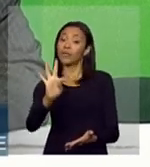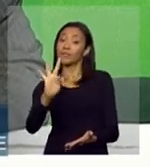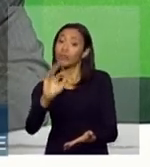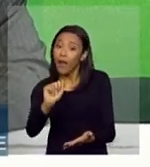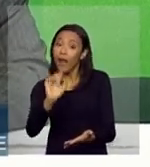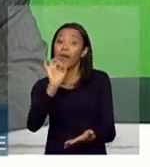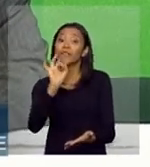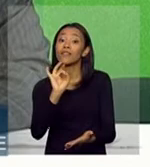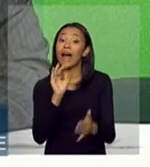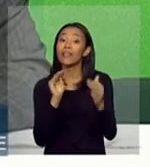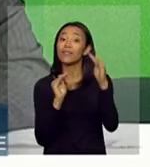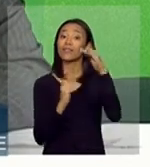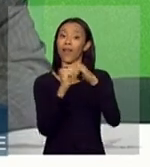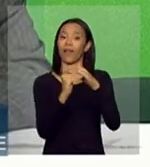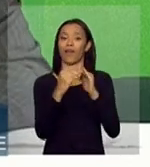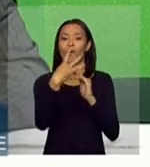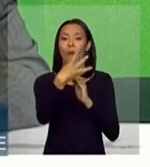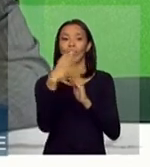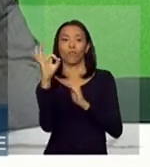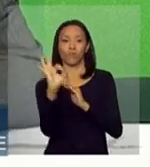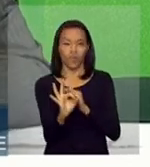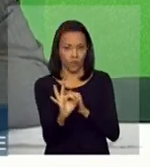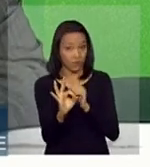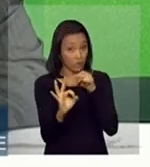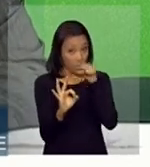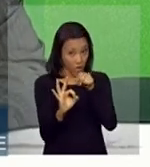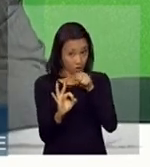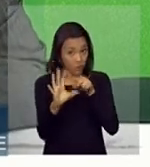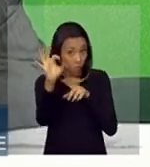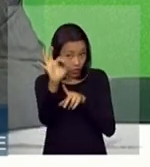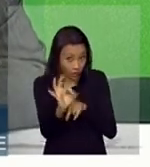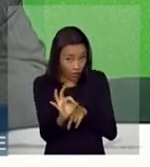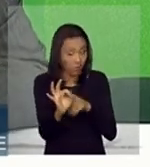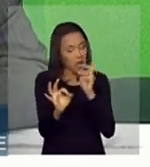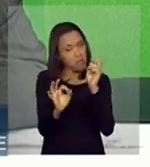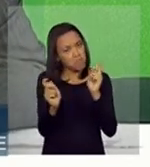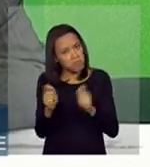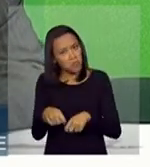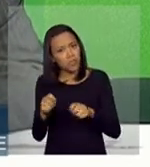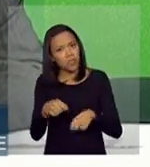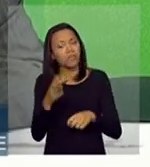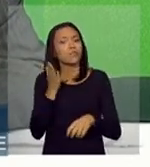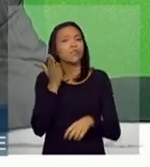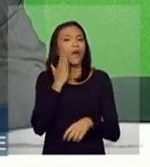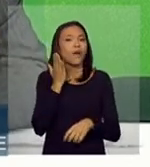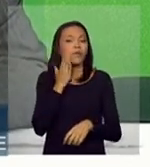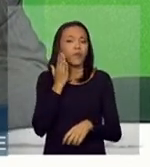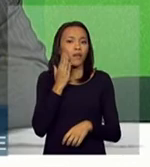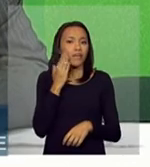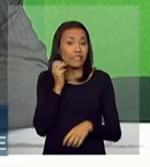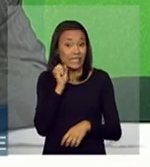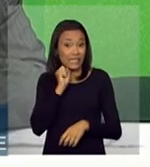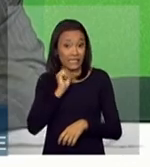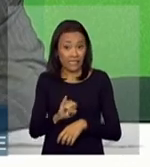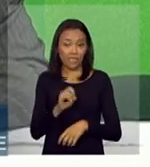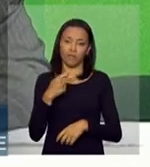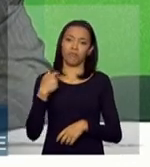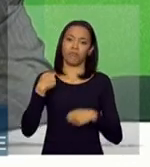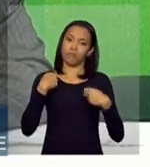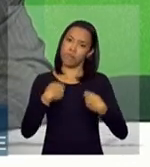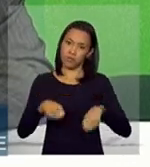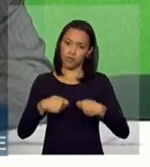pode, com esses percentuais, aí, fazer com que haja, se necessário,